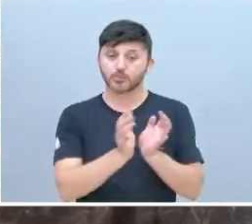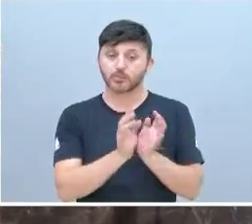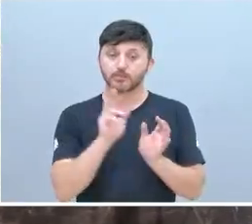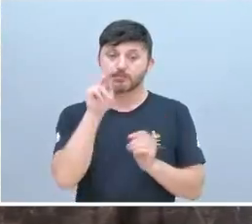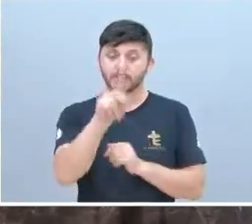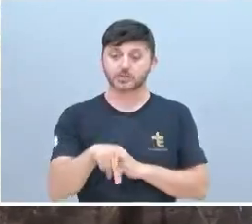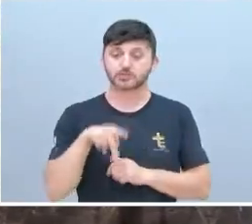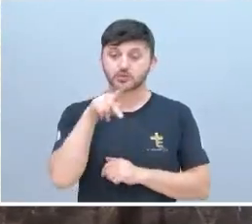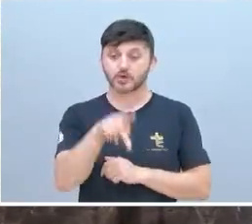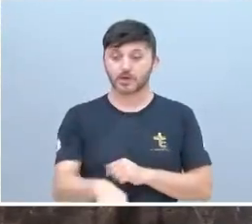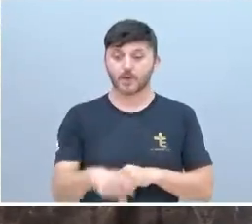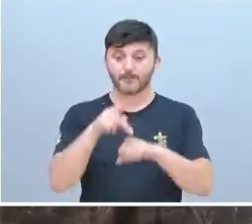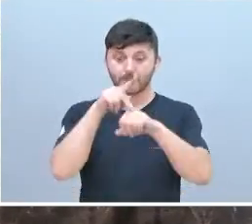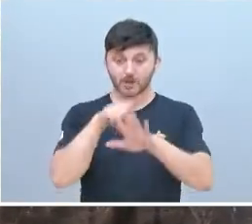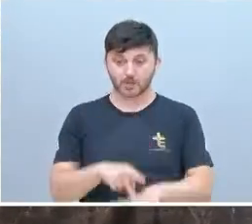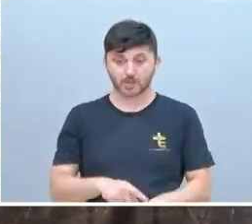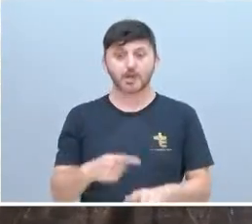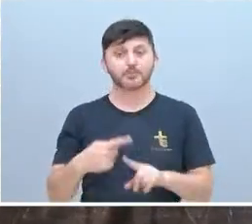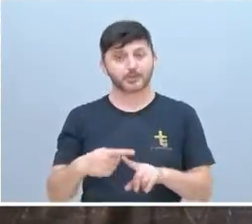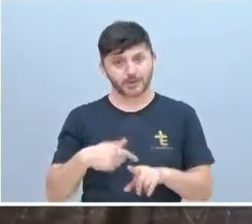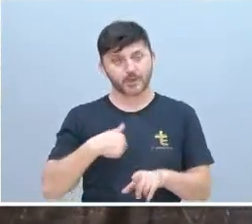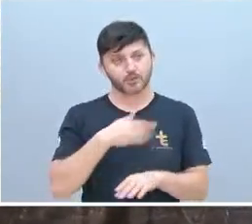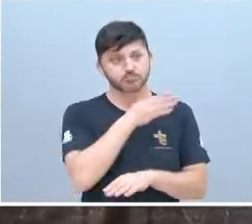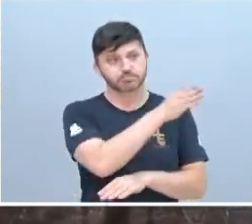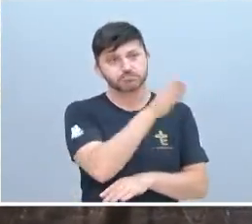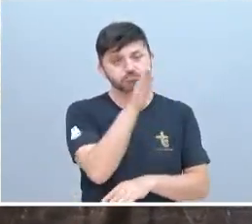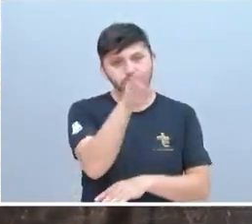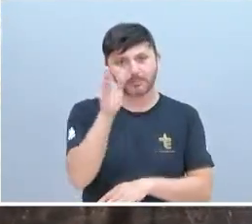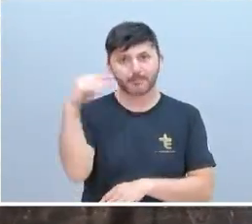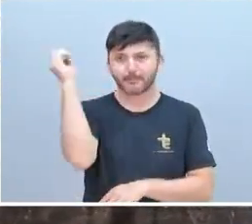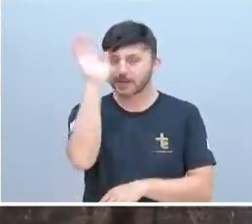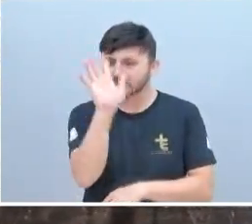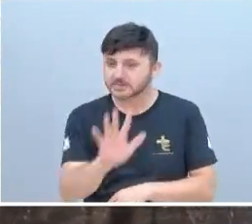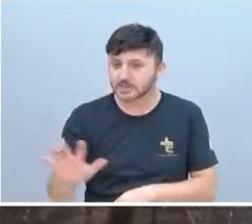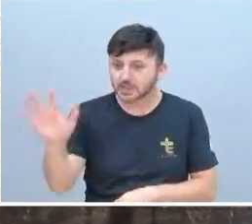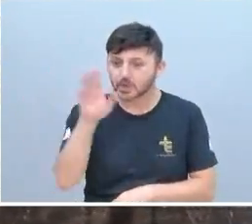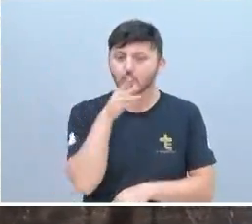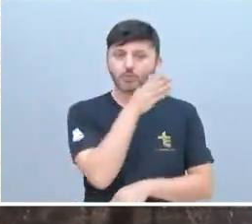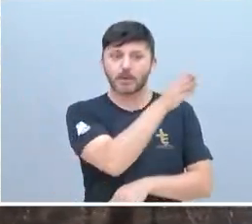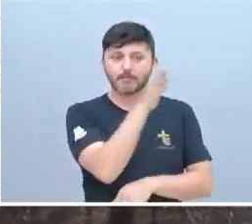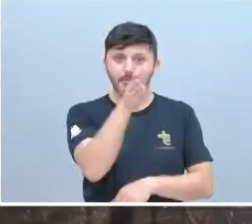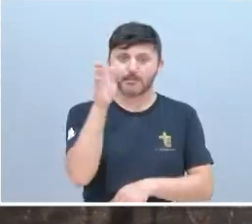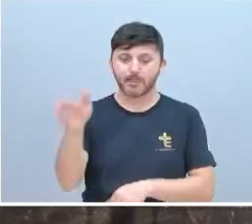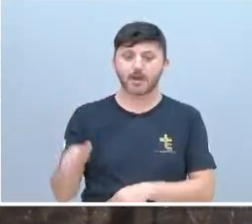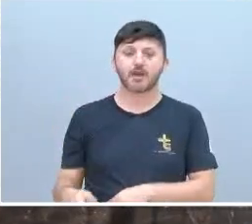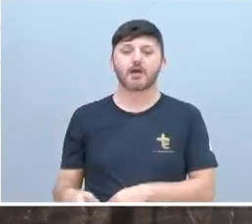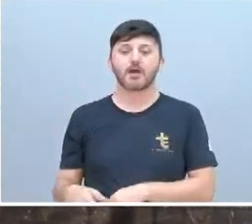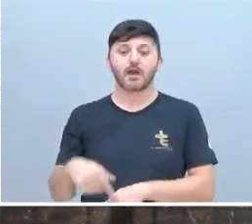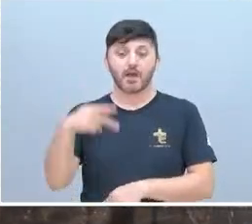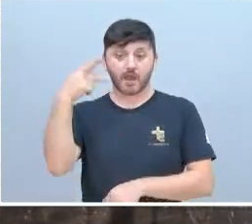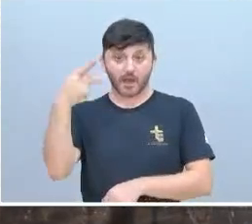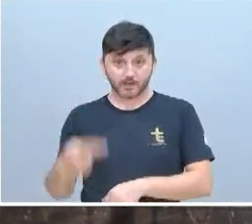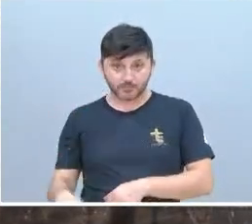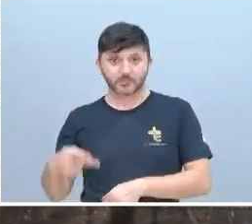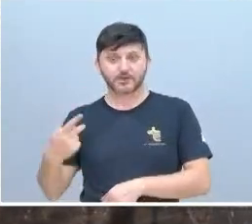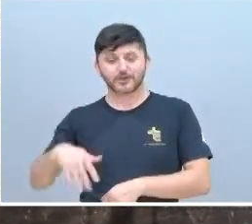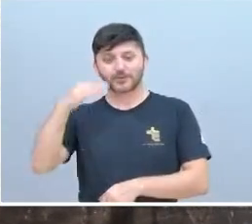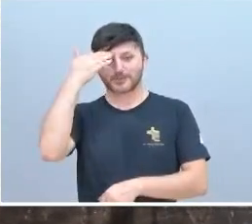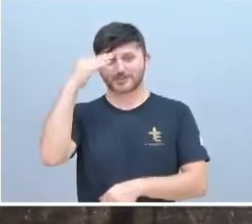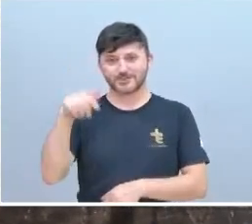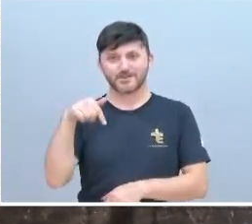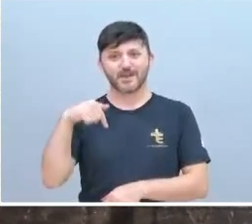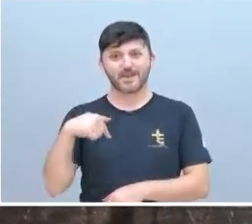Paroquial. Porque por mais que eu ande pelo Brasil, fora do Brasil, aqui é o meu refúgio.